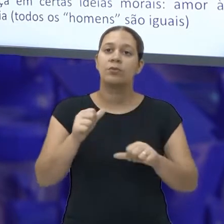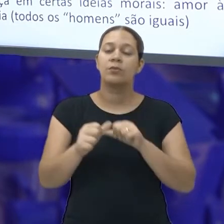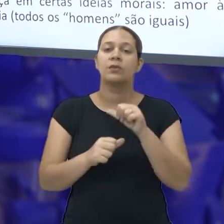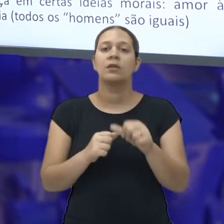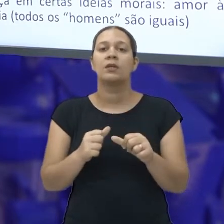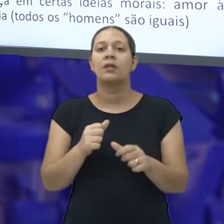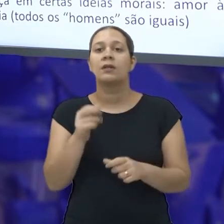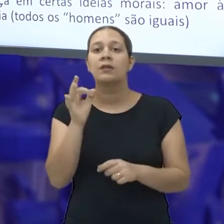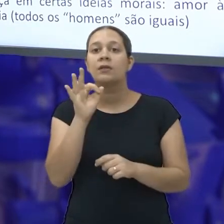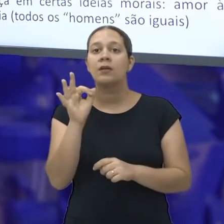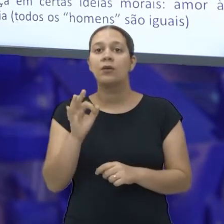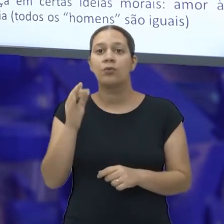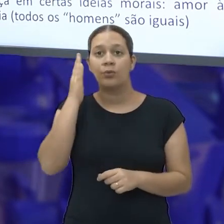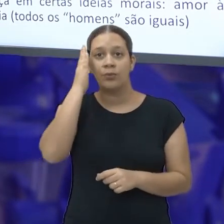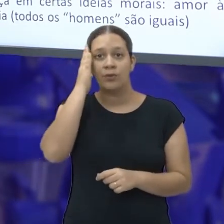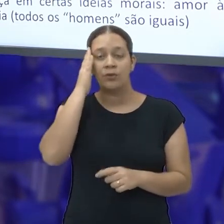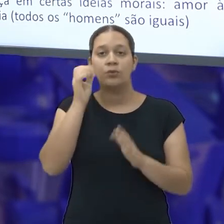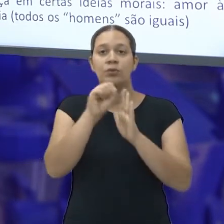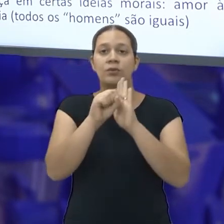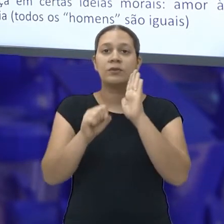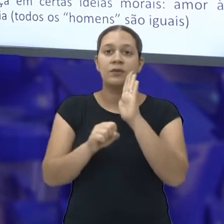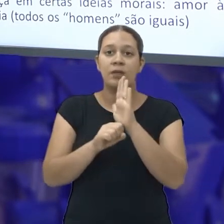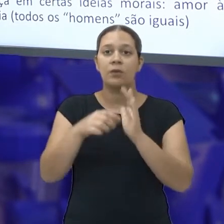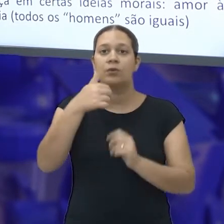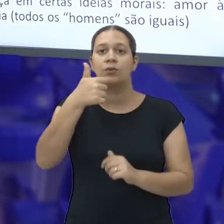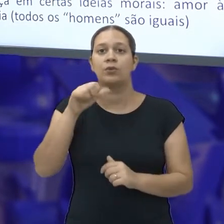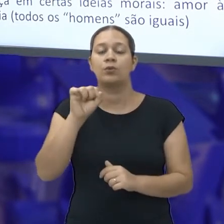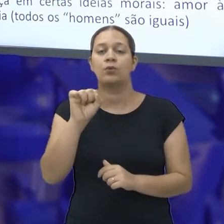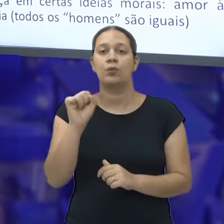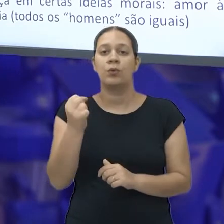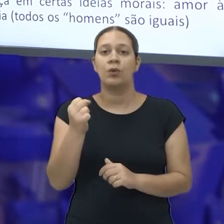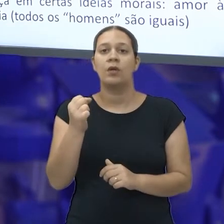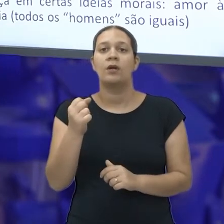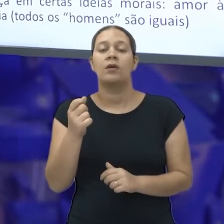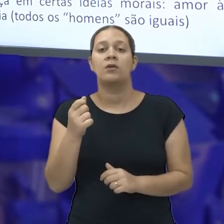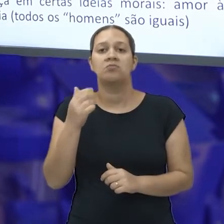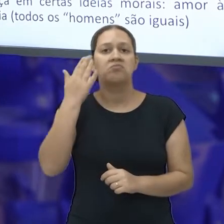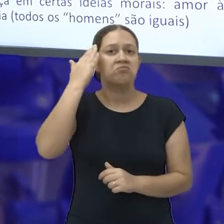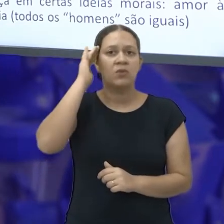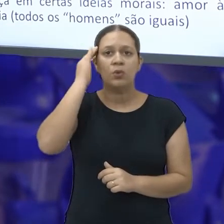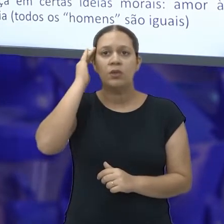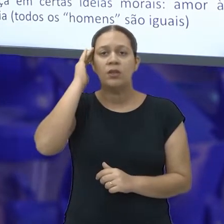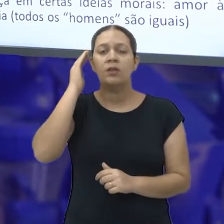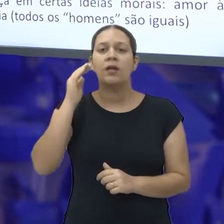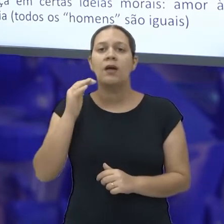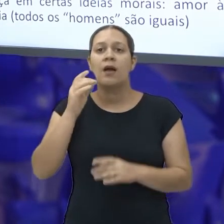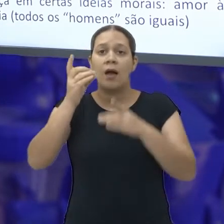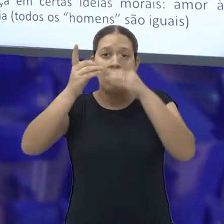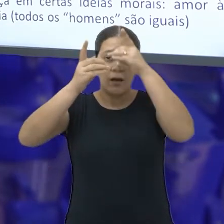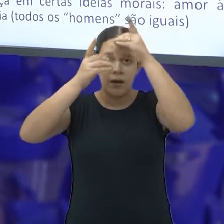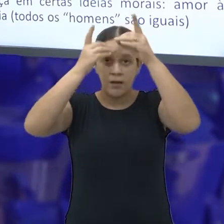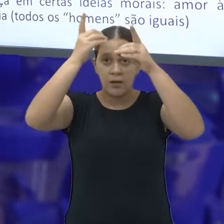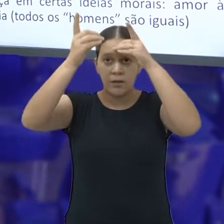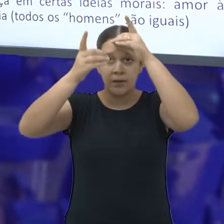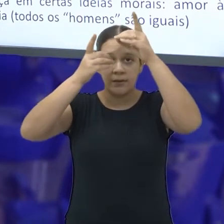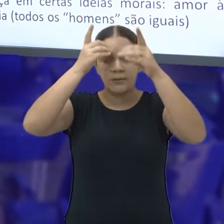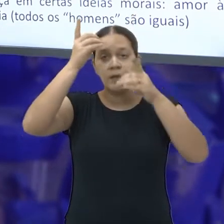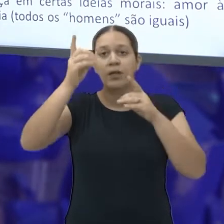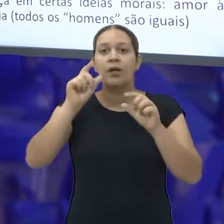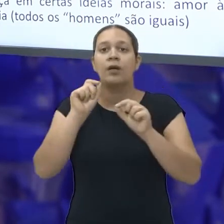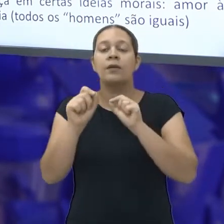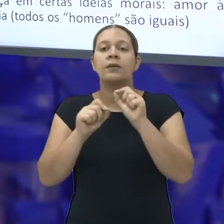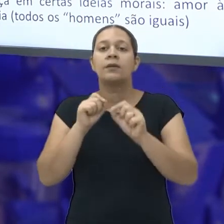não compreendiam, até o século XVIII, por exemplo, as pessoas não compreendiam a ideia de